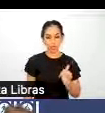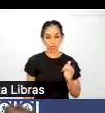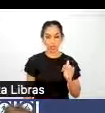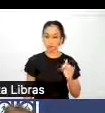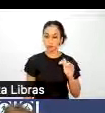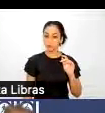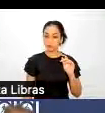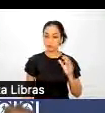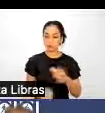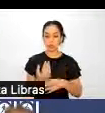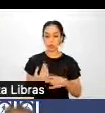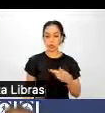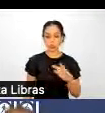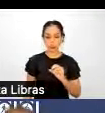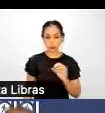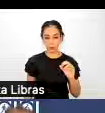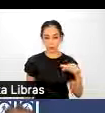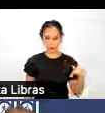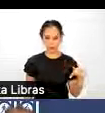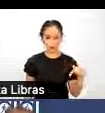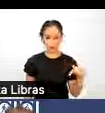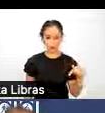resolver problemas de tráfego, como eu já comentei,